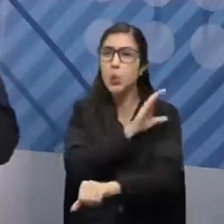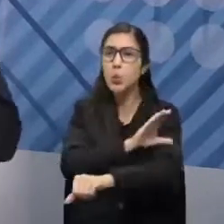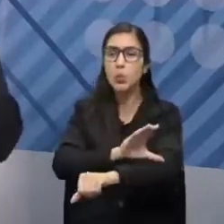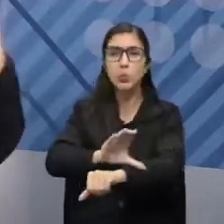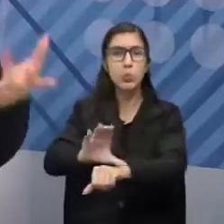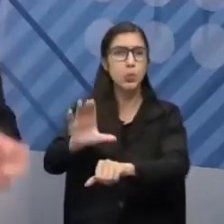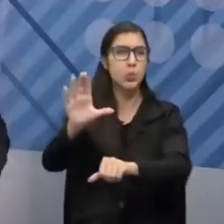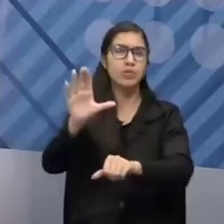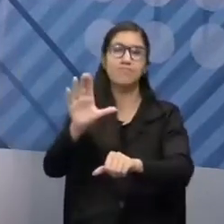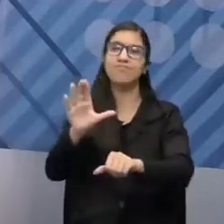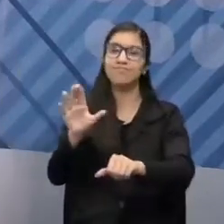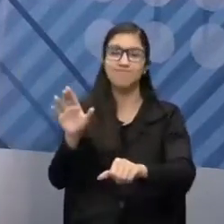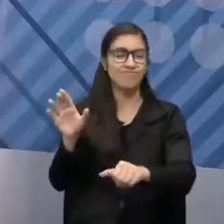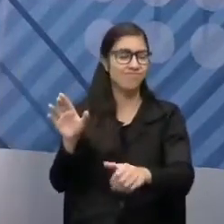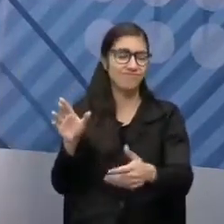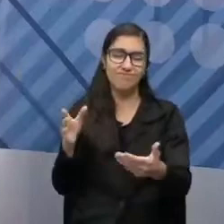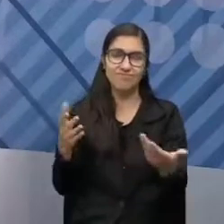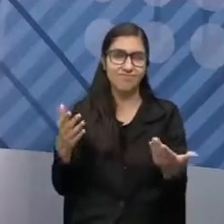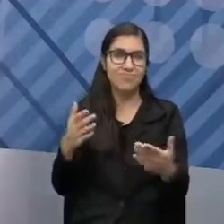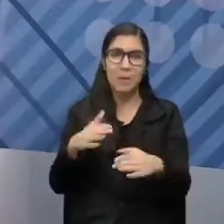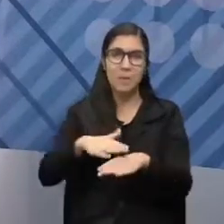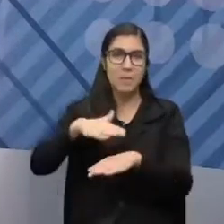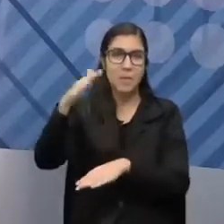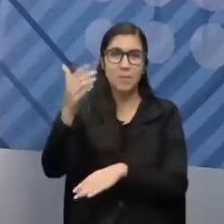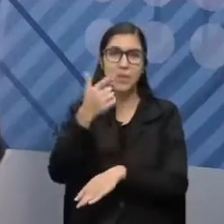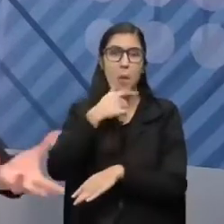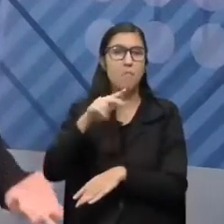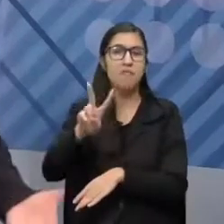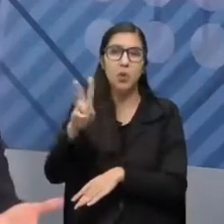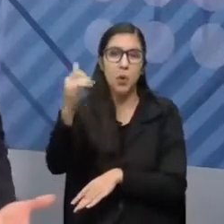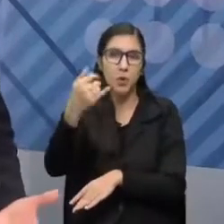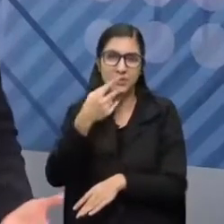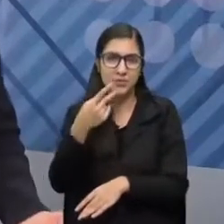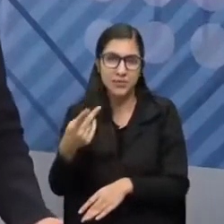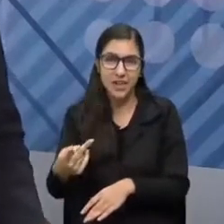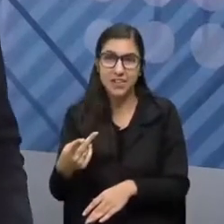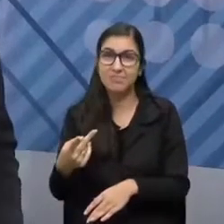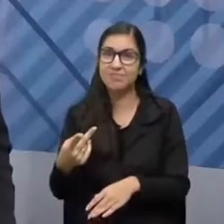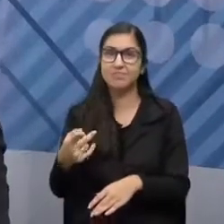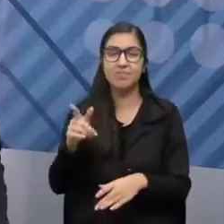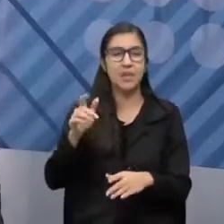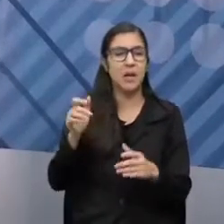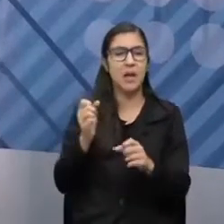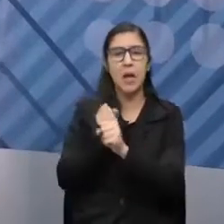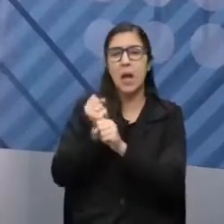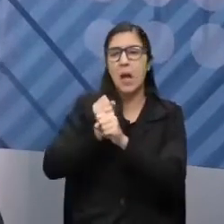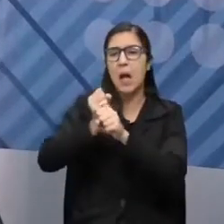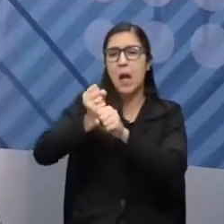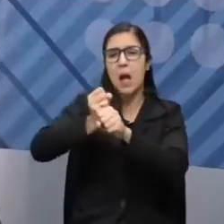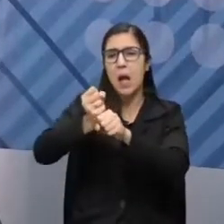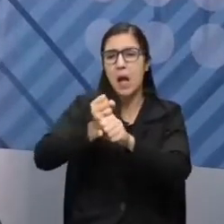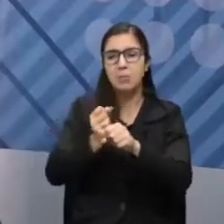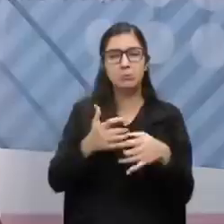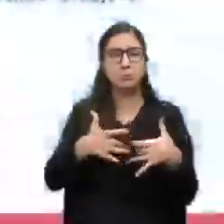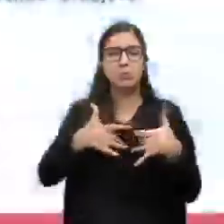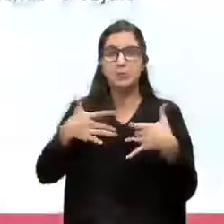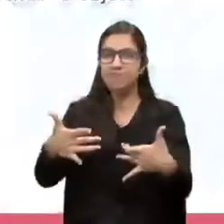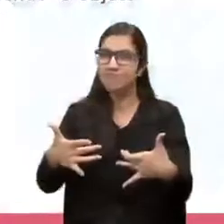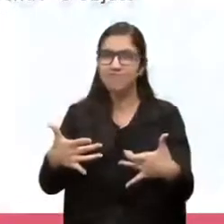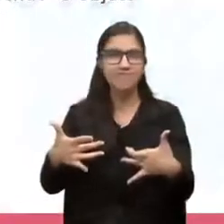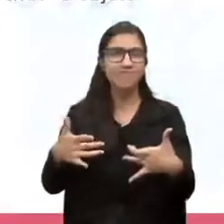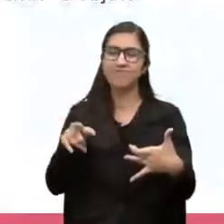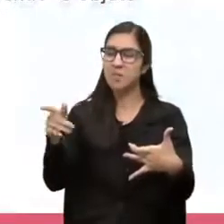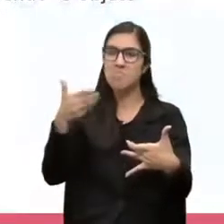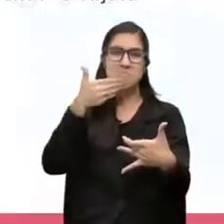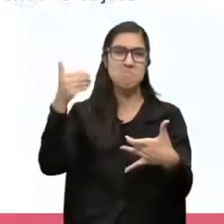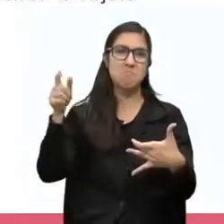né? Muito mais, como diz Vygotsky, do que 1000 anos de filantropia, certo? Então vamos ao quadro para